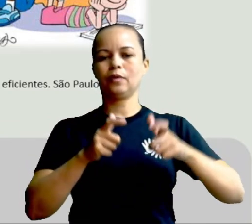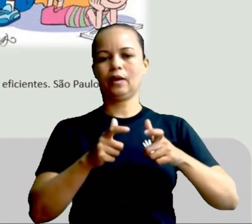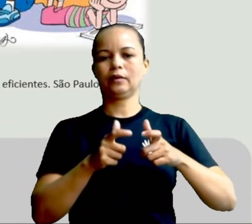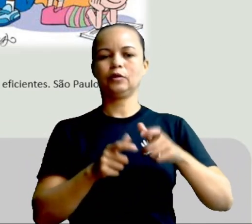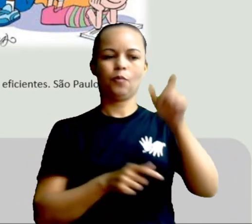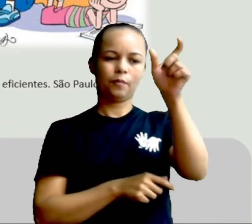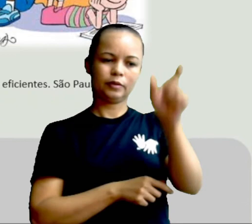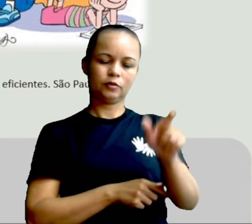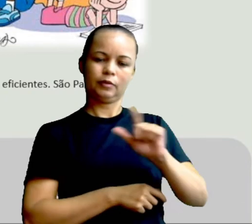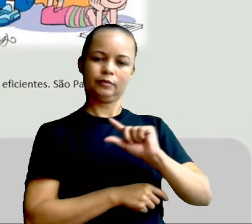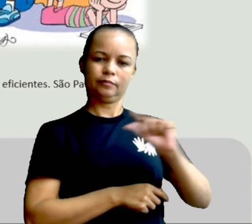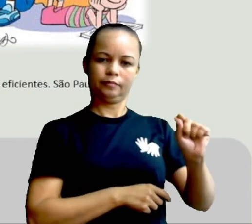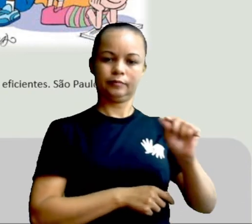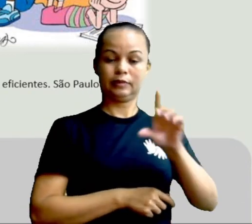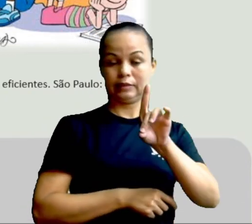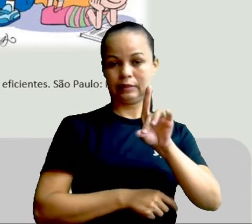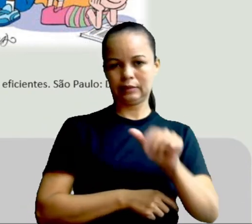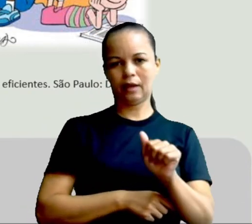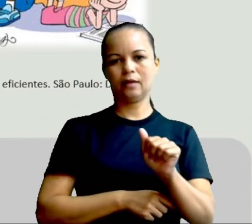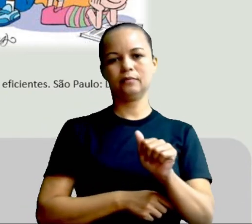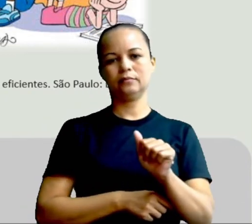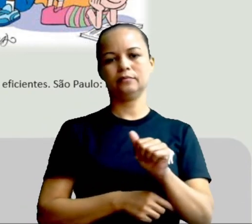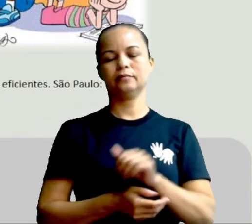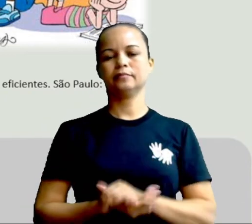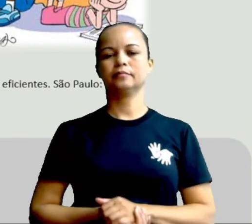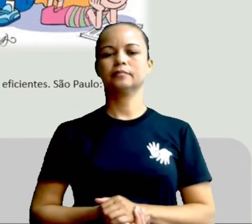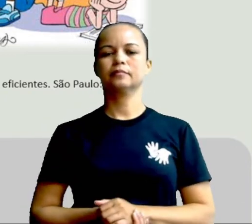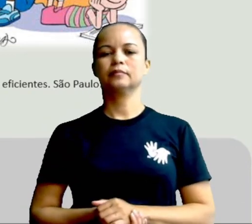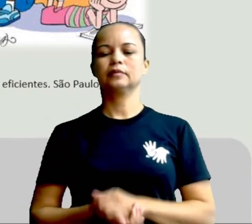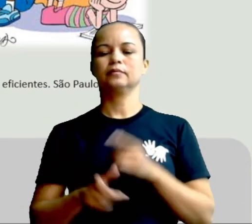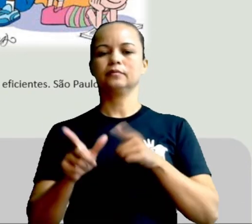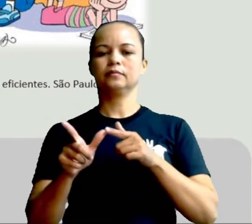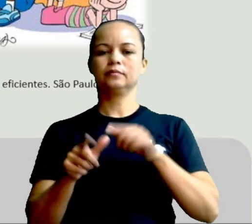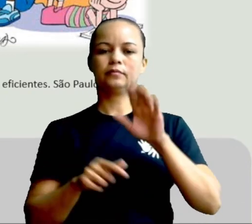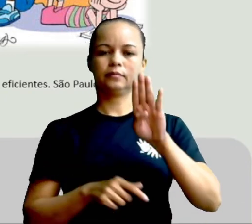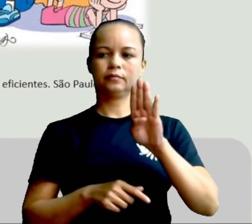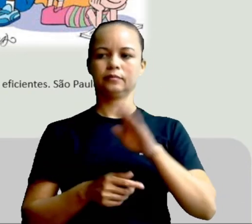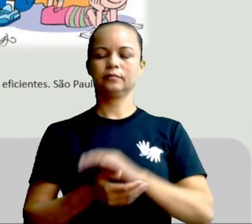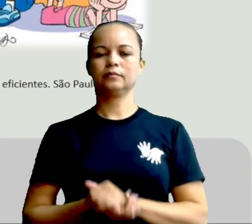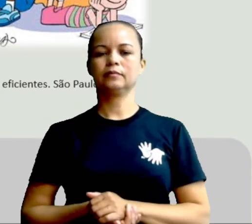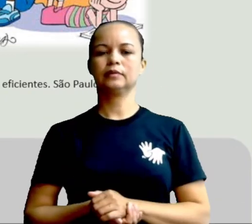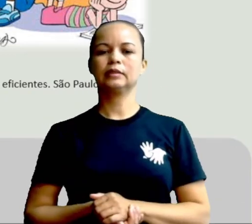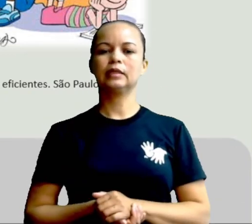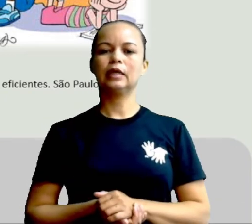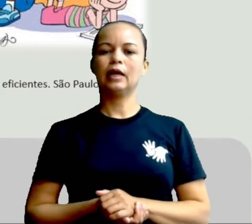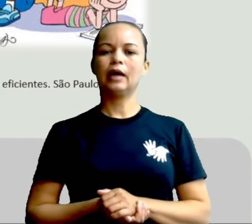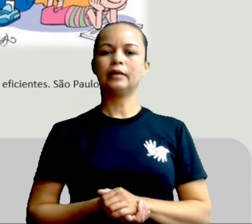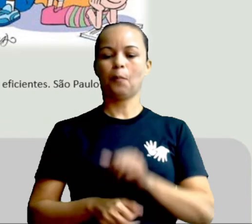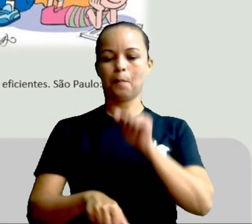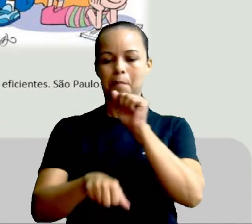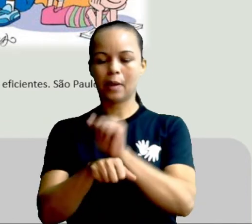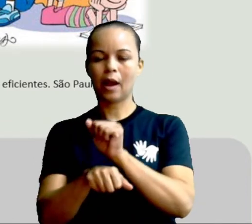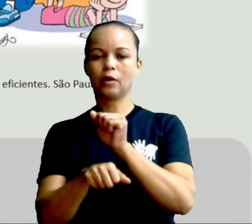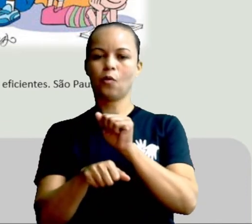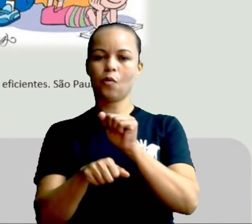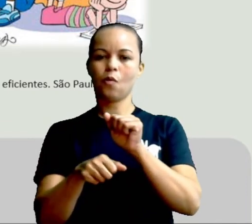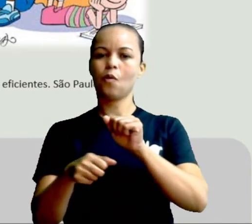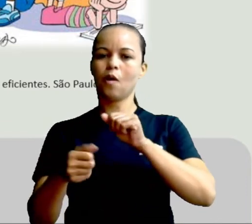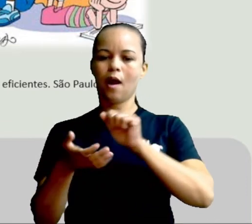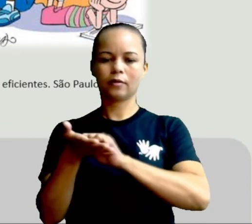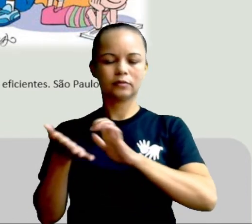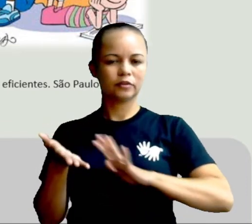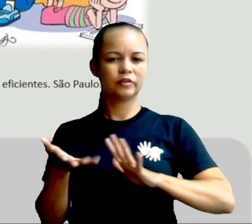né, de onde ele precisa sair. No caso, da sala. Letra B. interrompia a lição